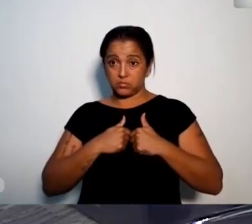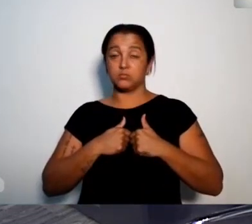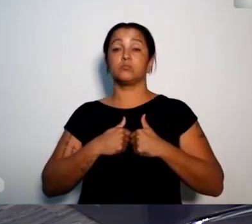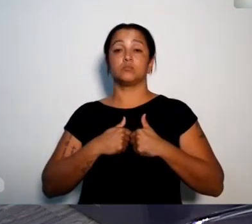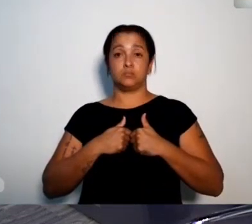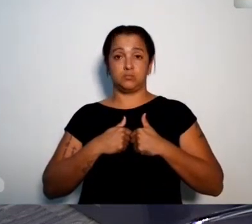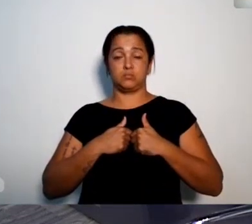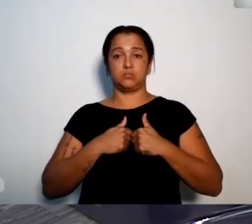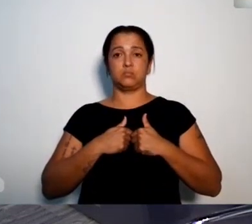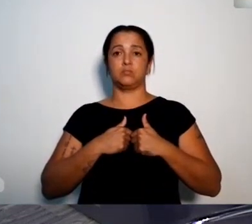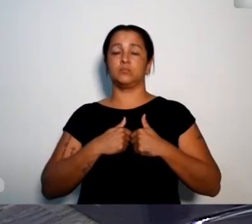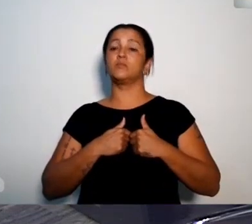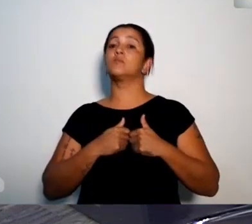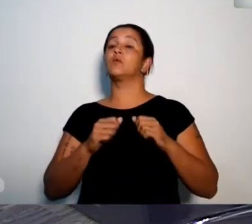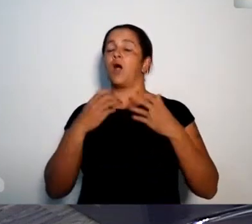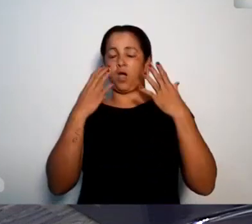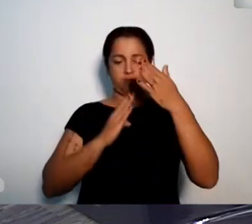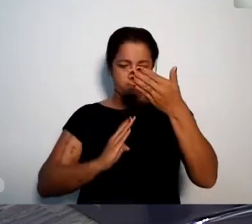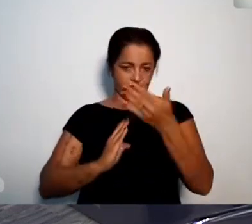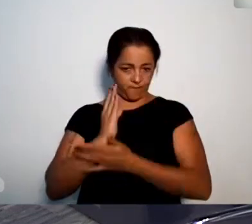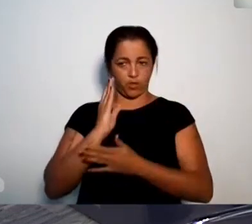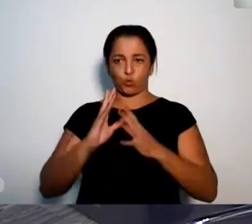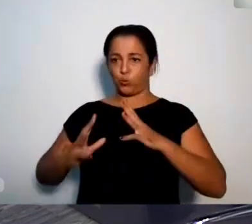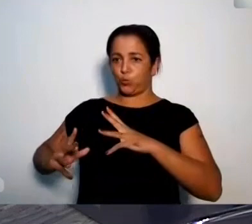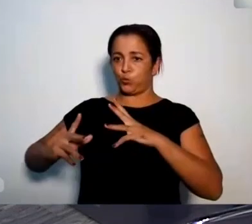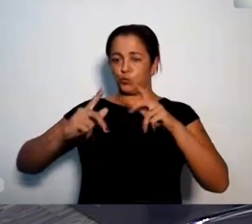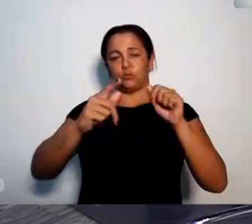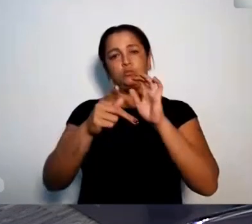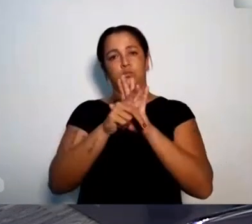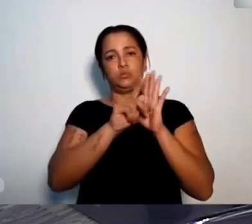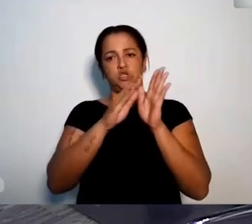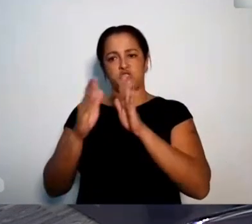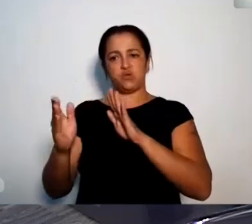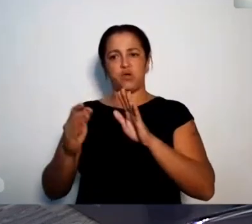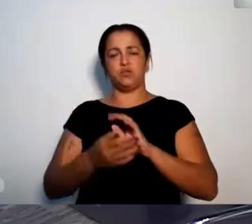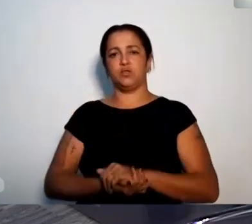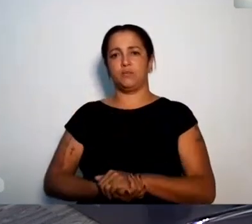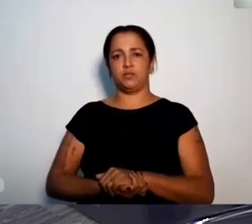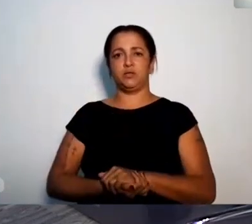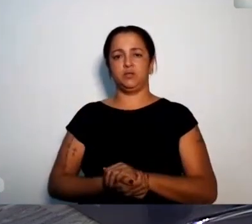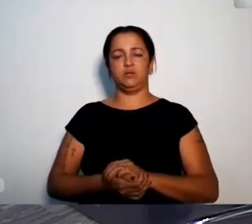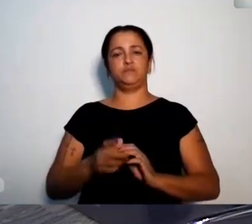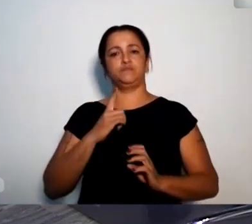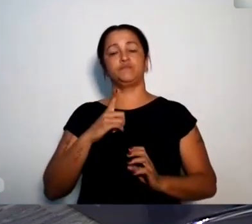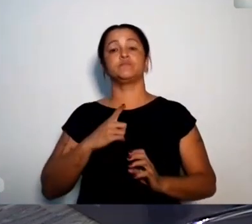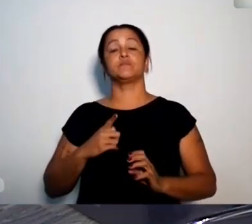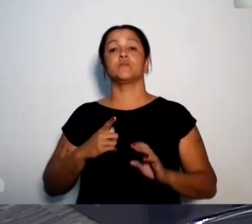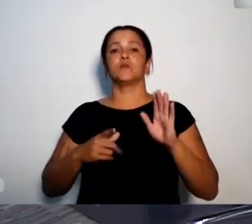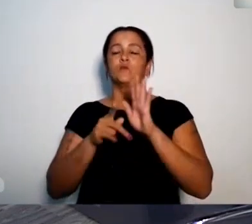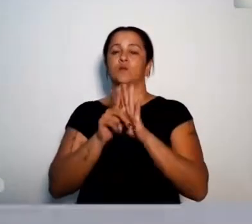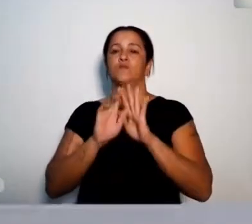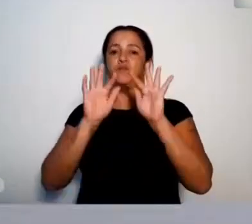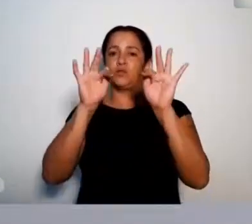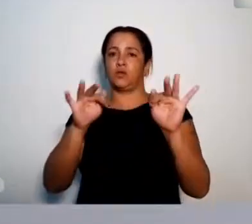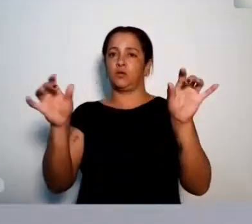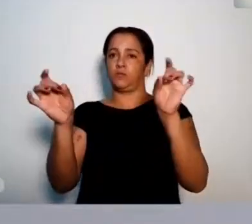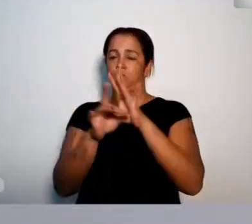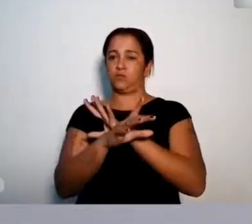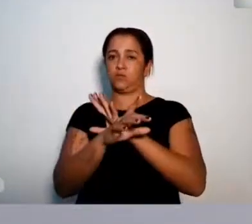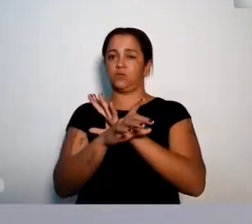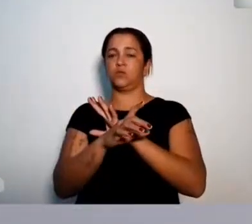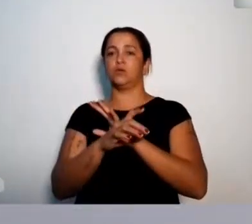estão. Está aprovada pela unanimidade dos senhores vereadores. Antes de encerrar, queria, nesta